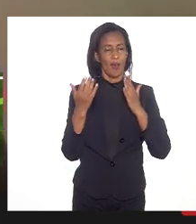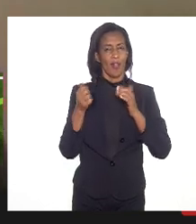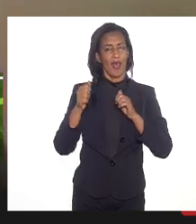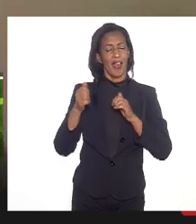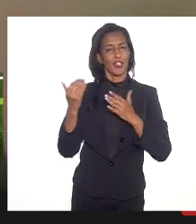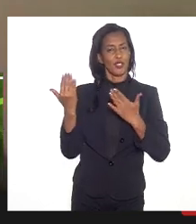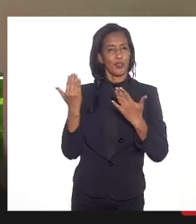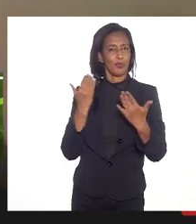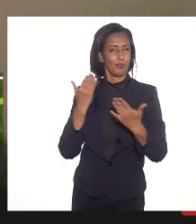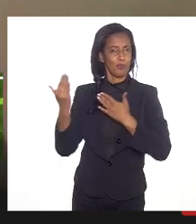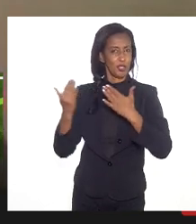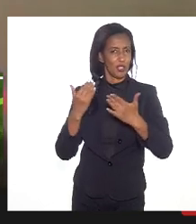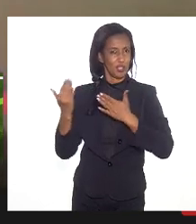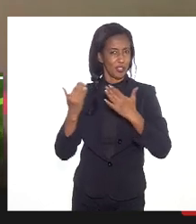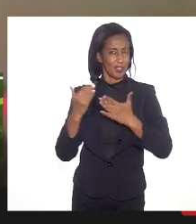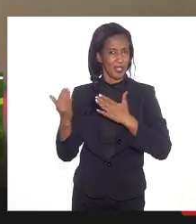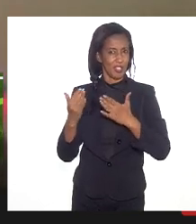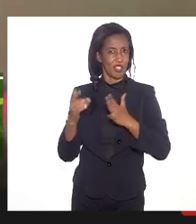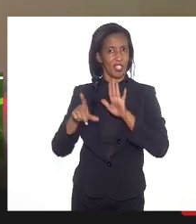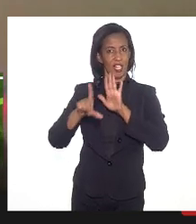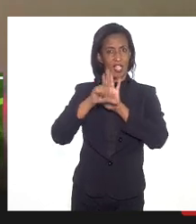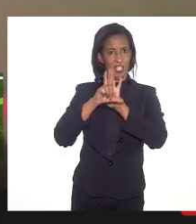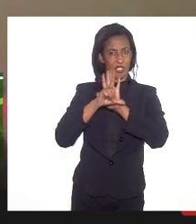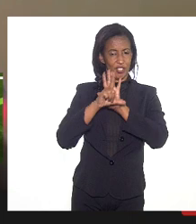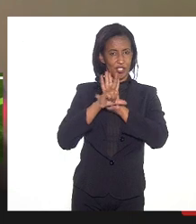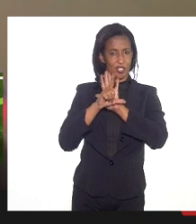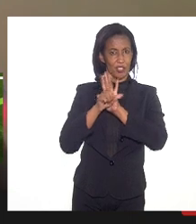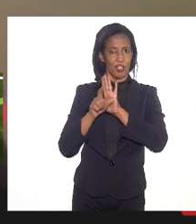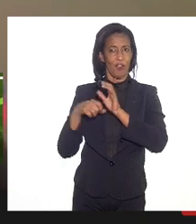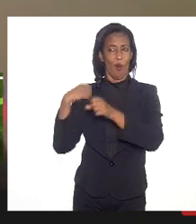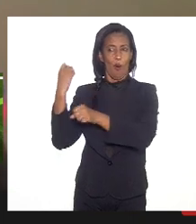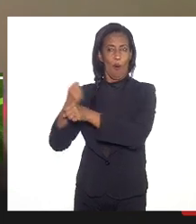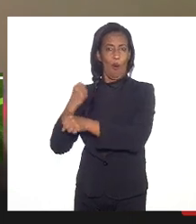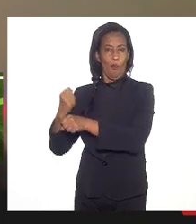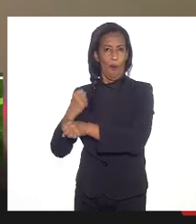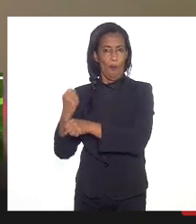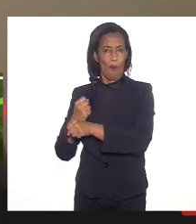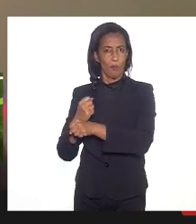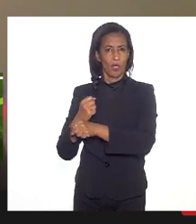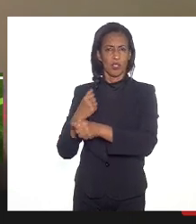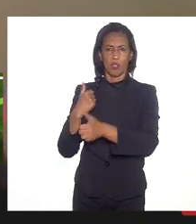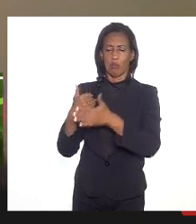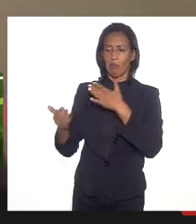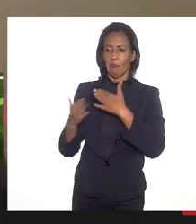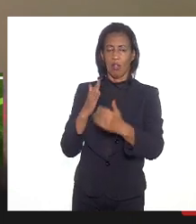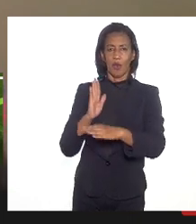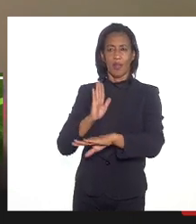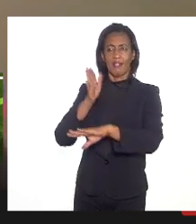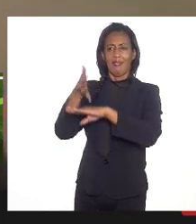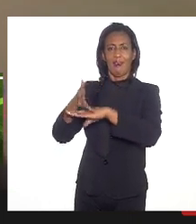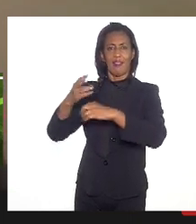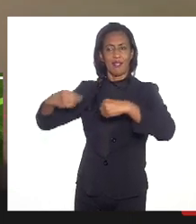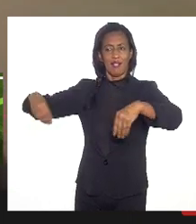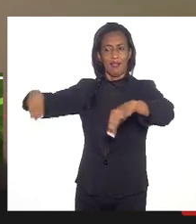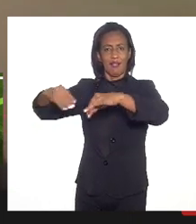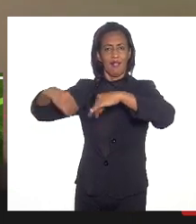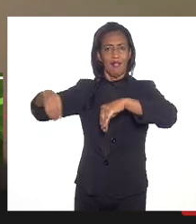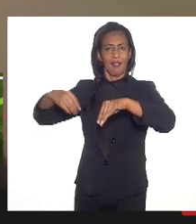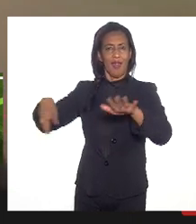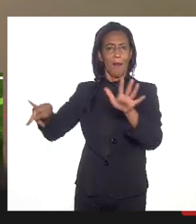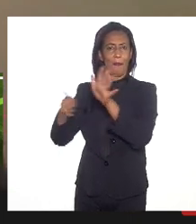administrativas legislativas, obras e atividades que afetem quilombolas e outros povos e